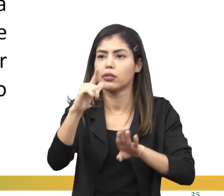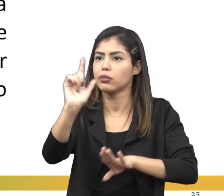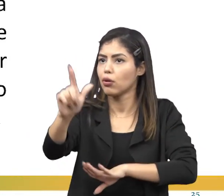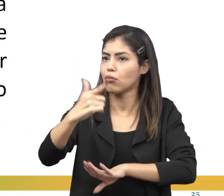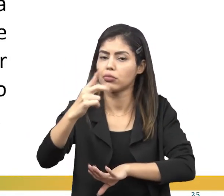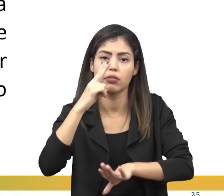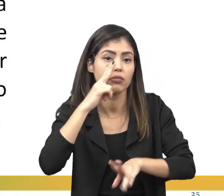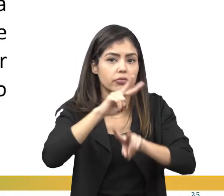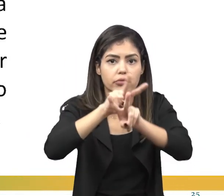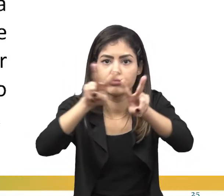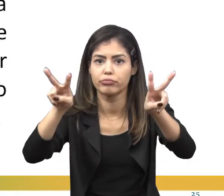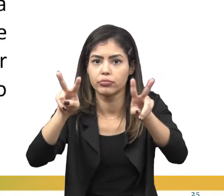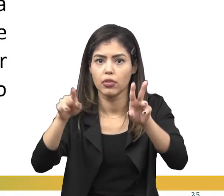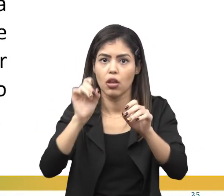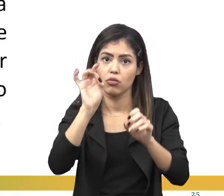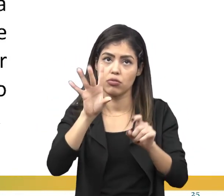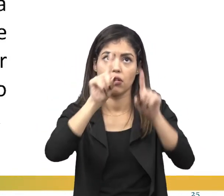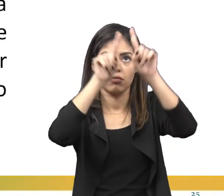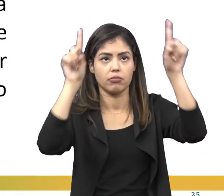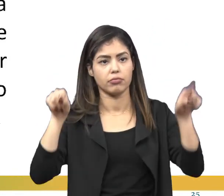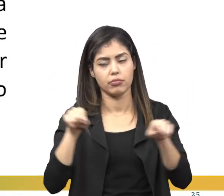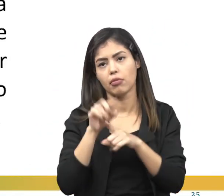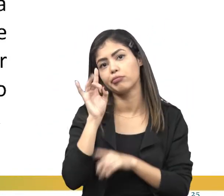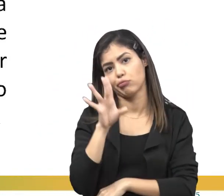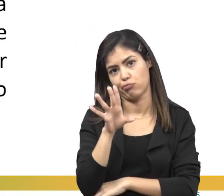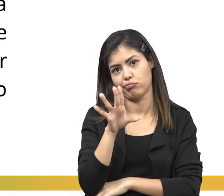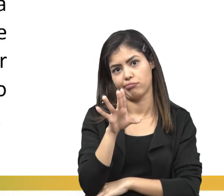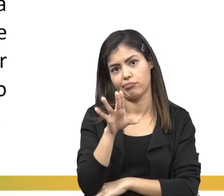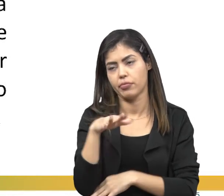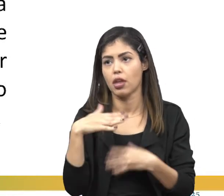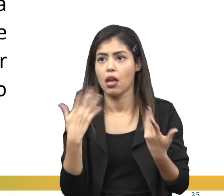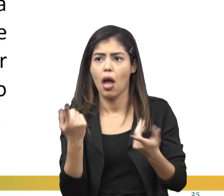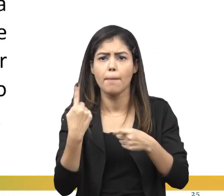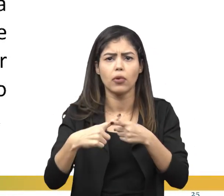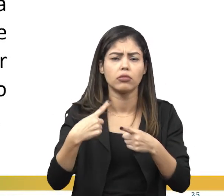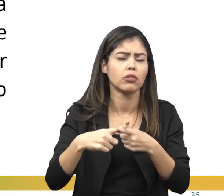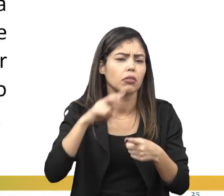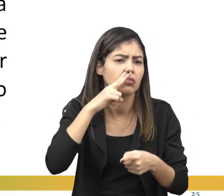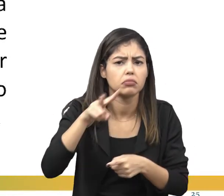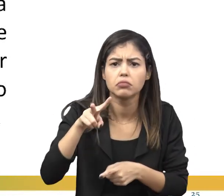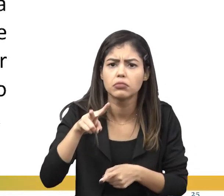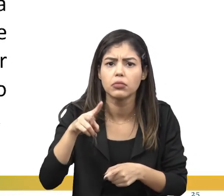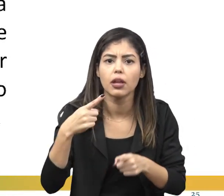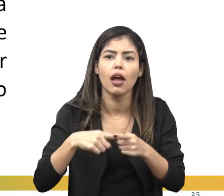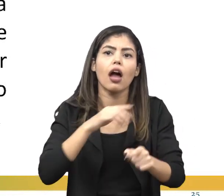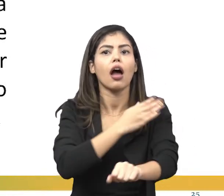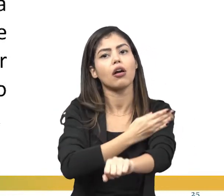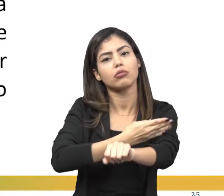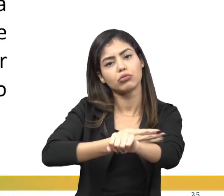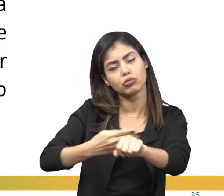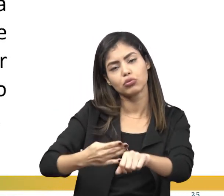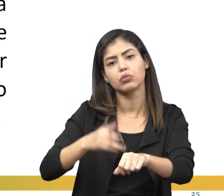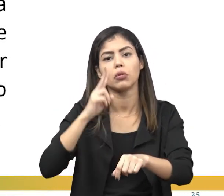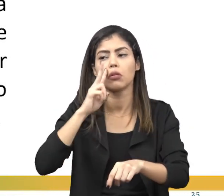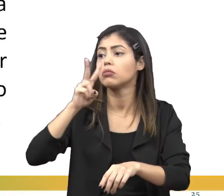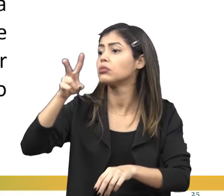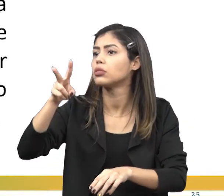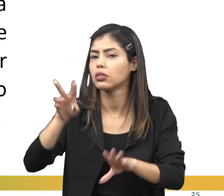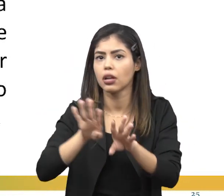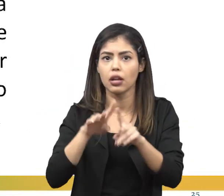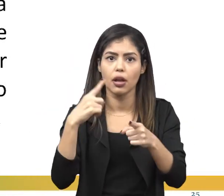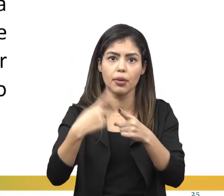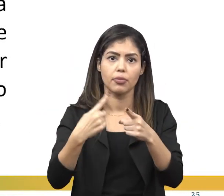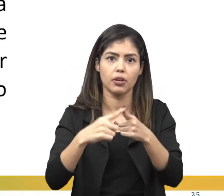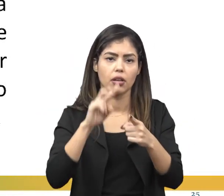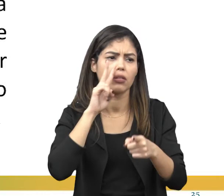outra vista que não as janelas ao redor. E porque não tem vista, logo se acostuma a não olhar para fora. E